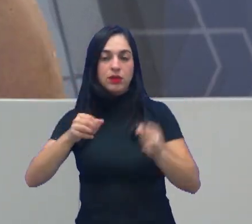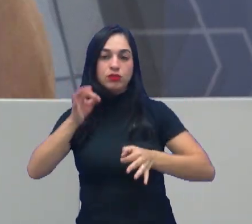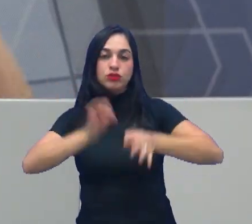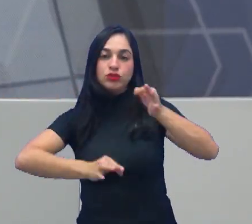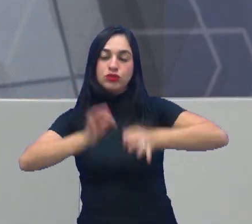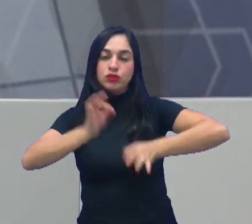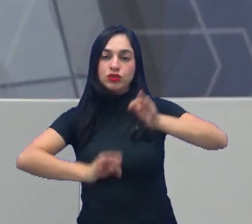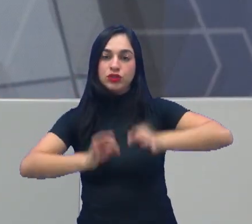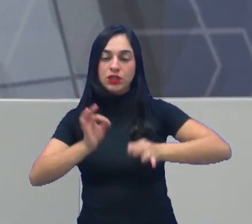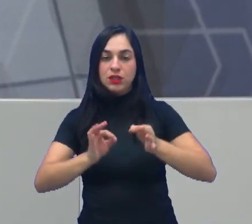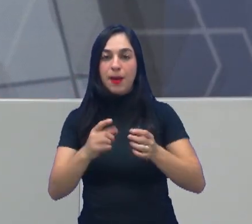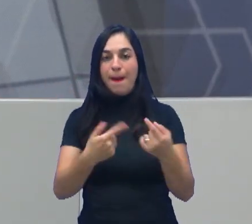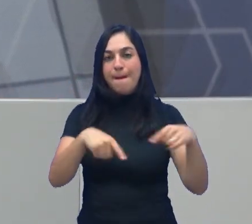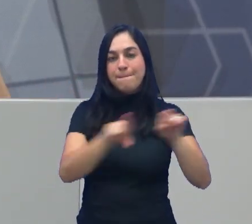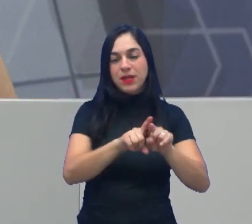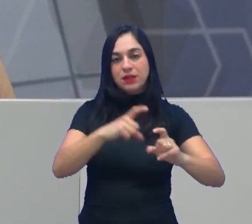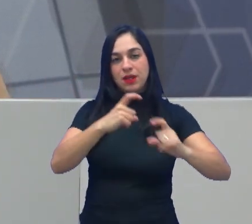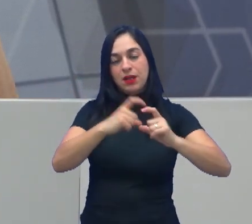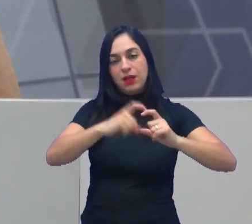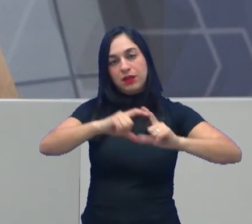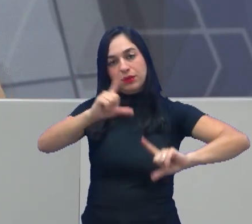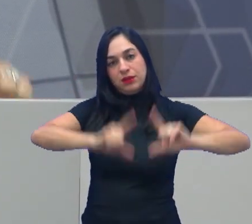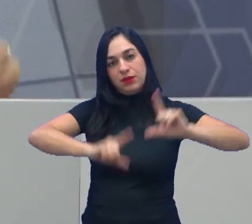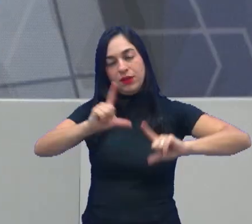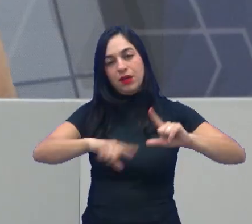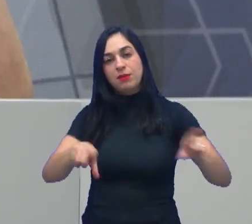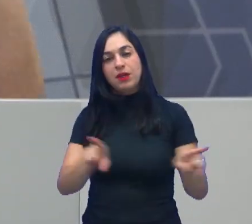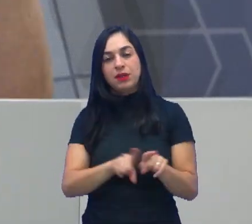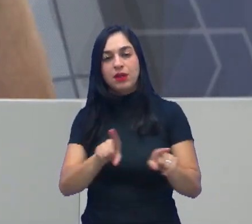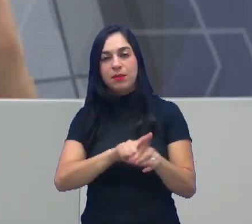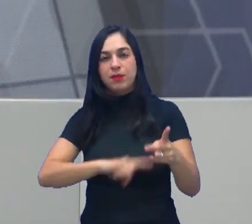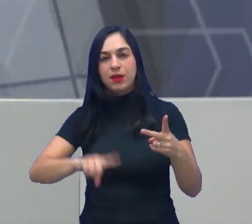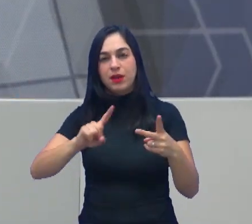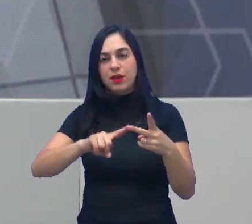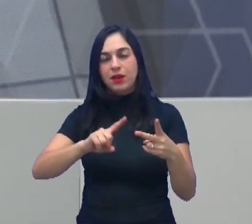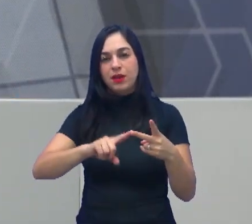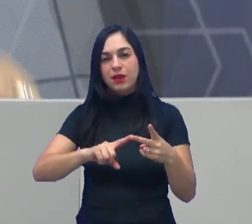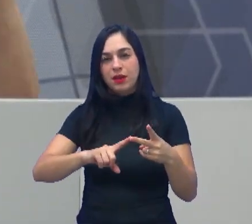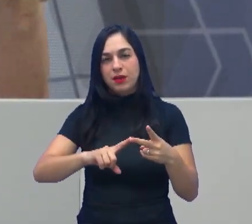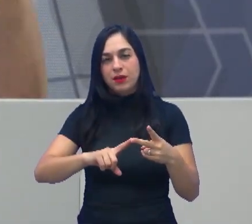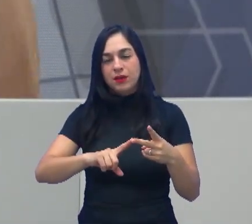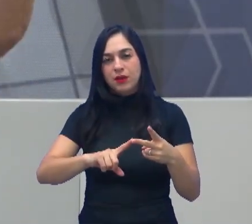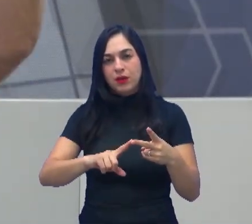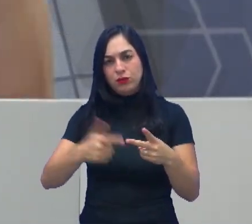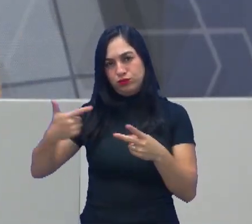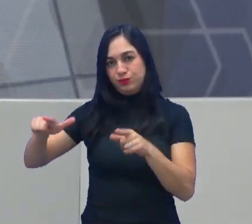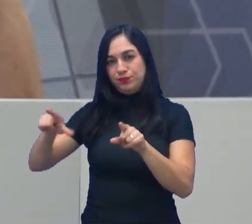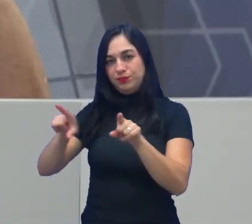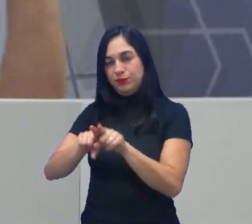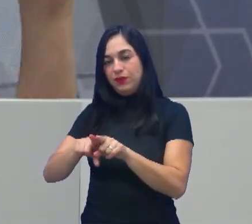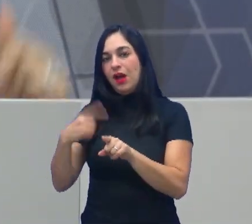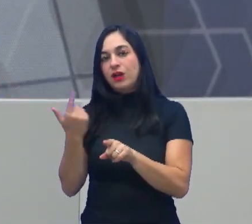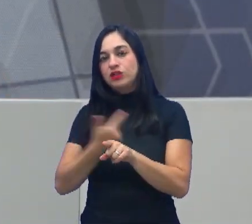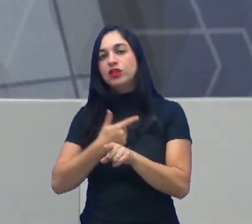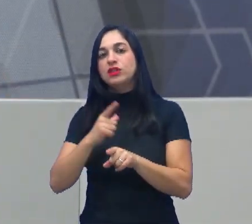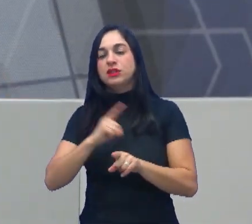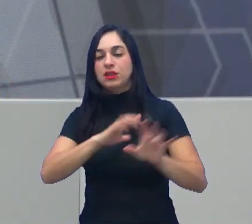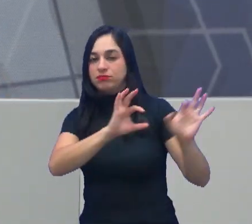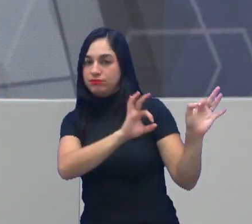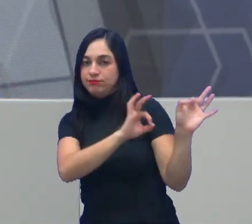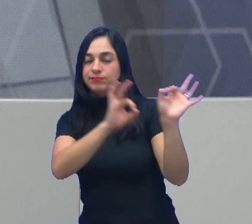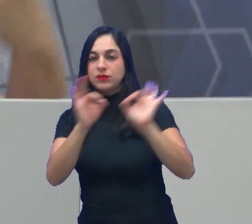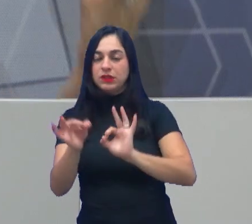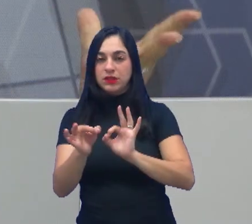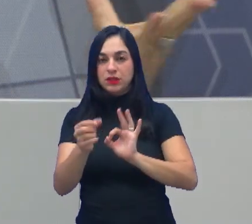parceria para a TV Câmara e a TV que nós montamos para ter audiência e tudo mais, e para